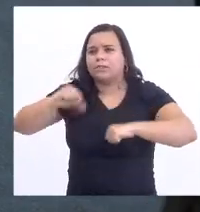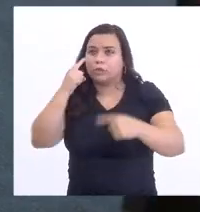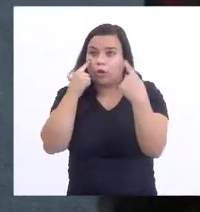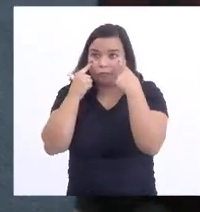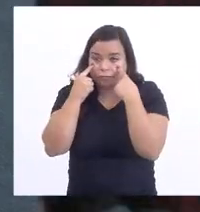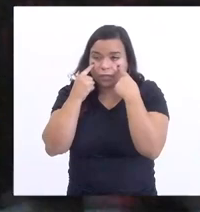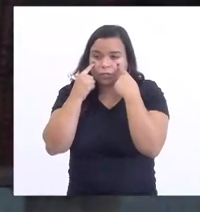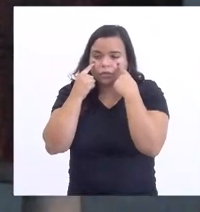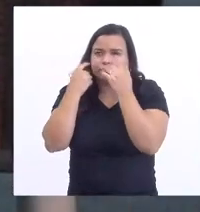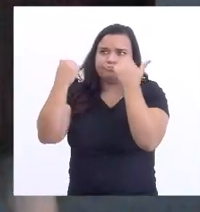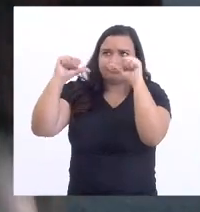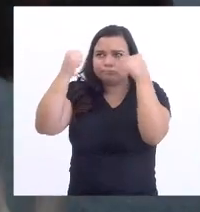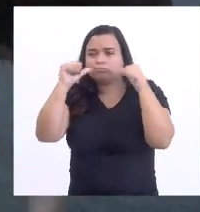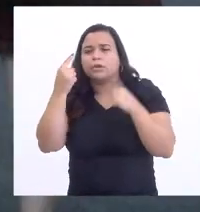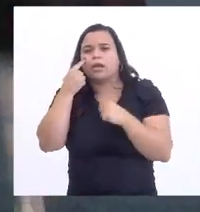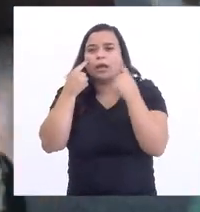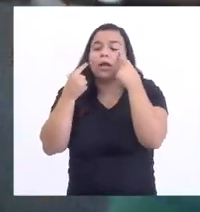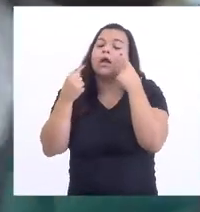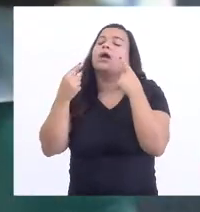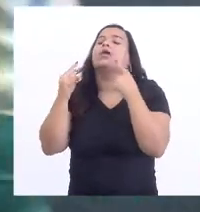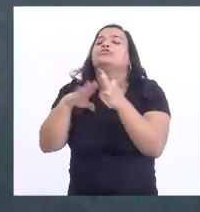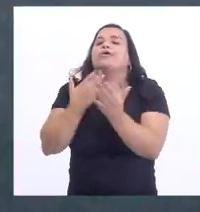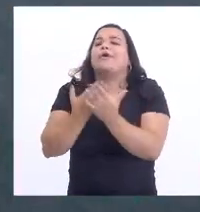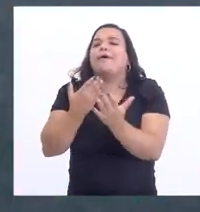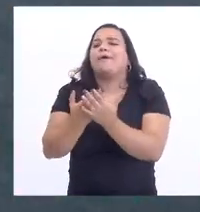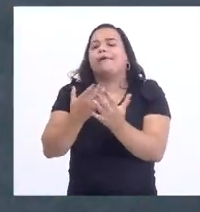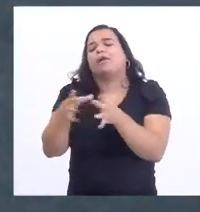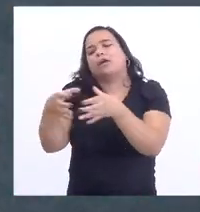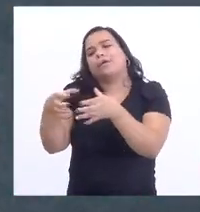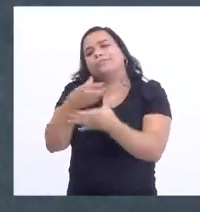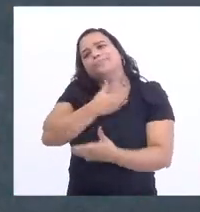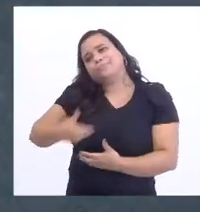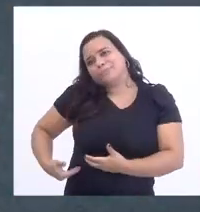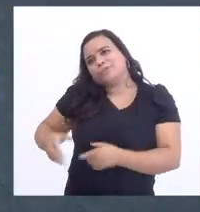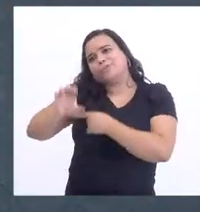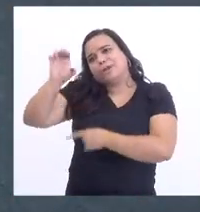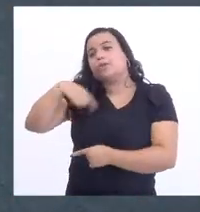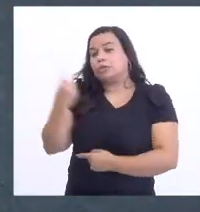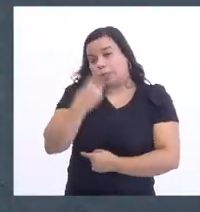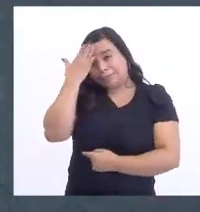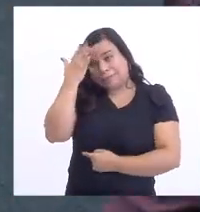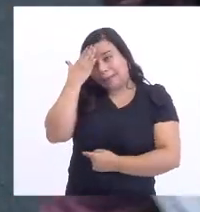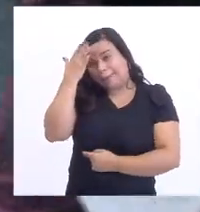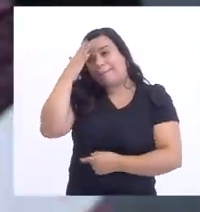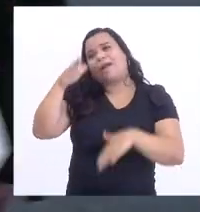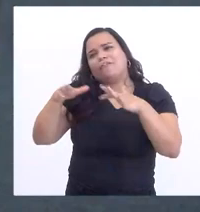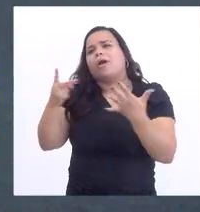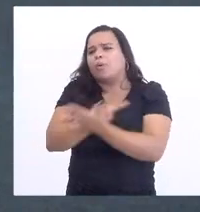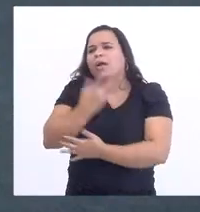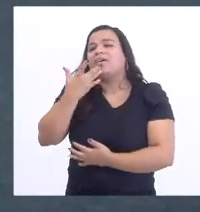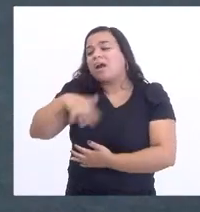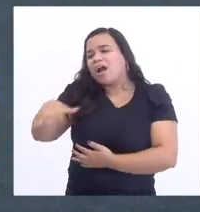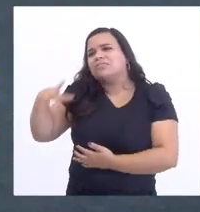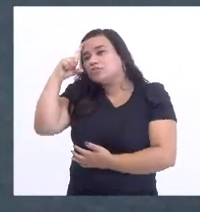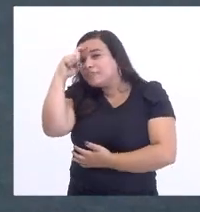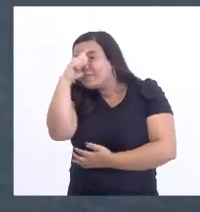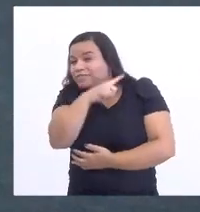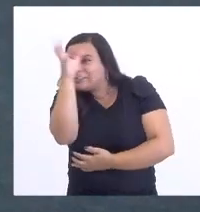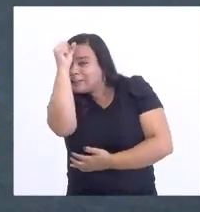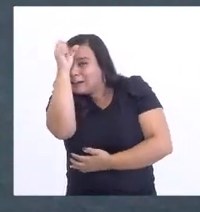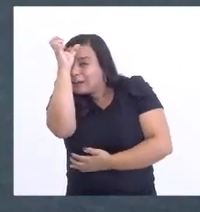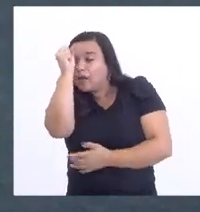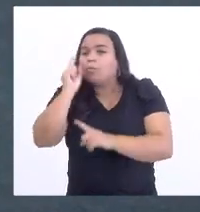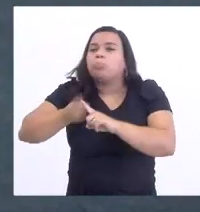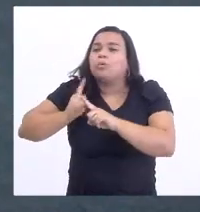estadual. A gente sabe que muitas vezes uma dificuldade no processo de ensino-aprendizagem que a criança enfrenta é em